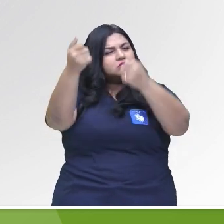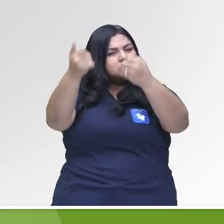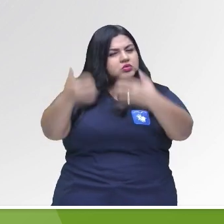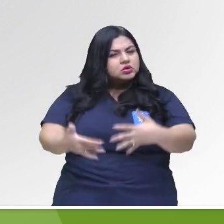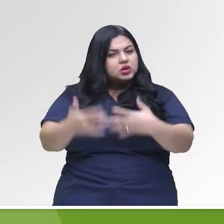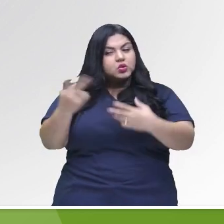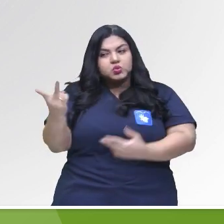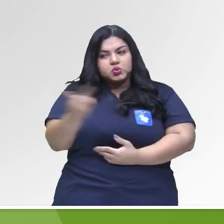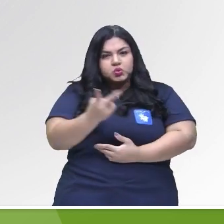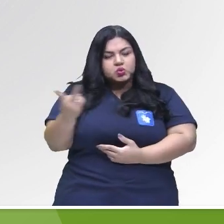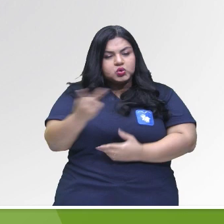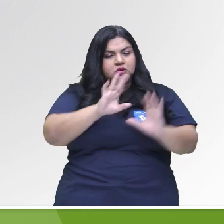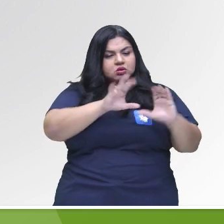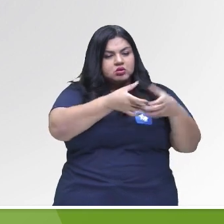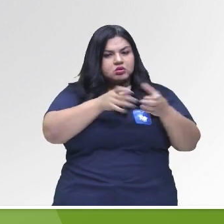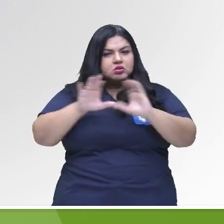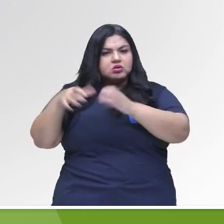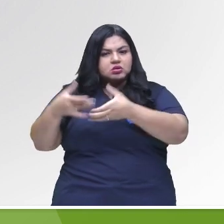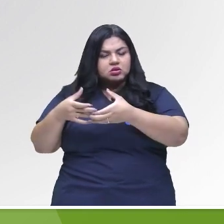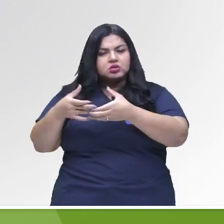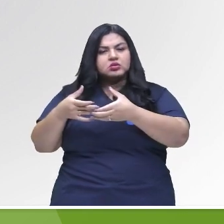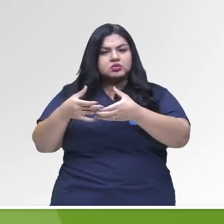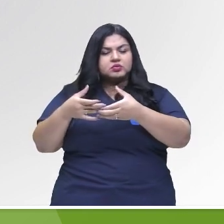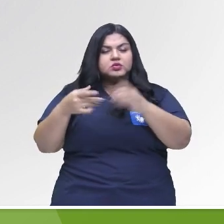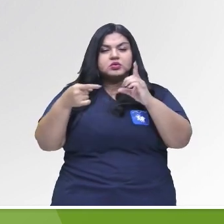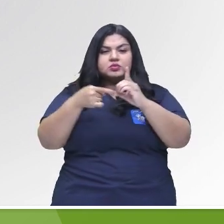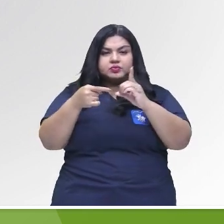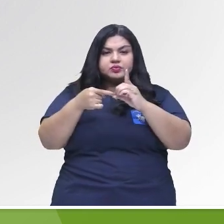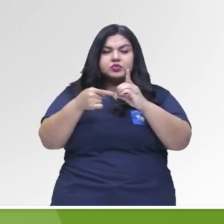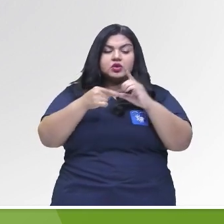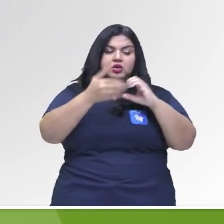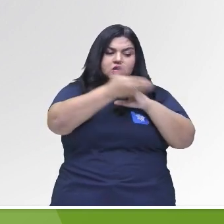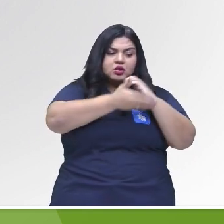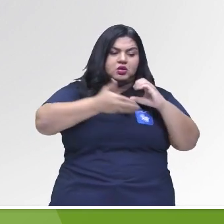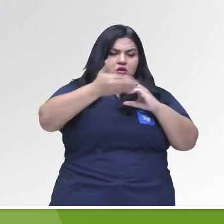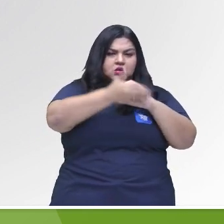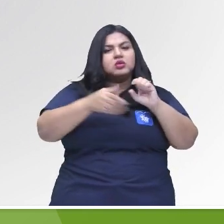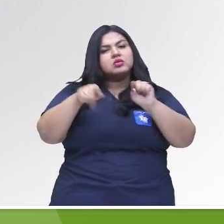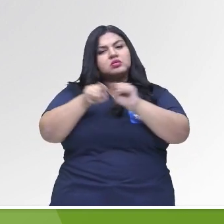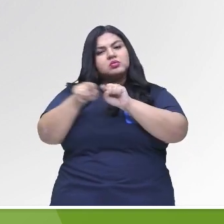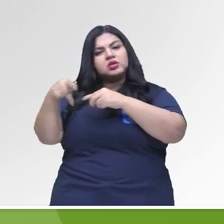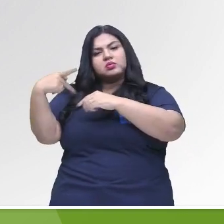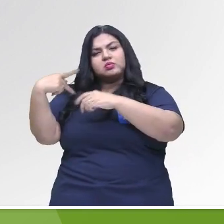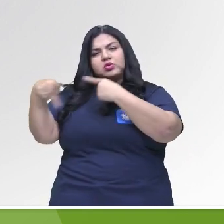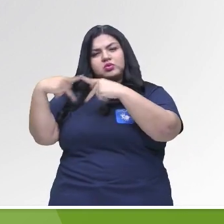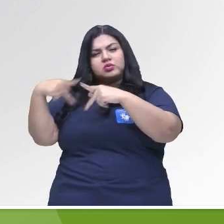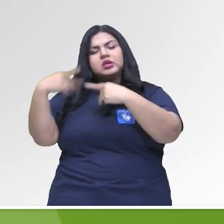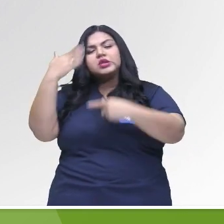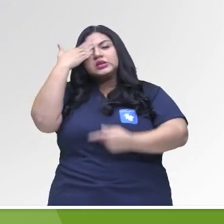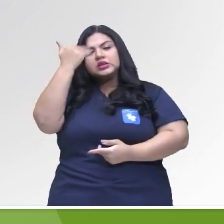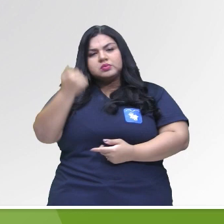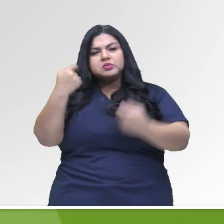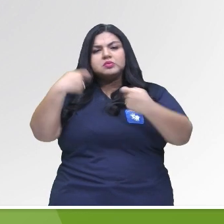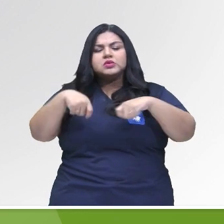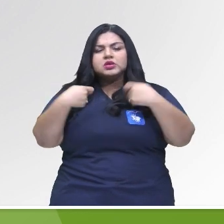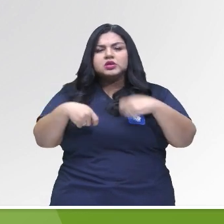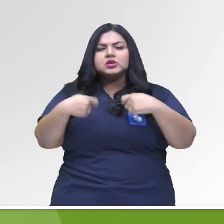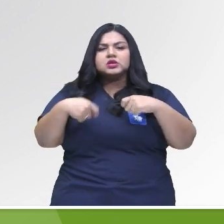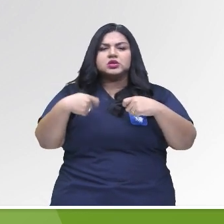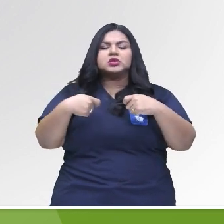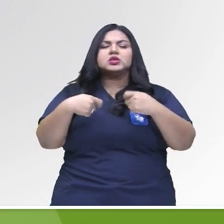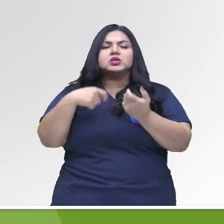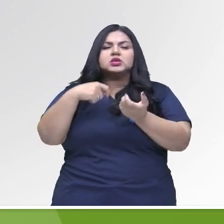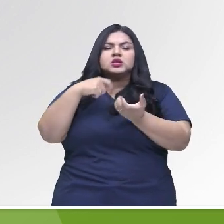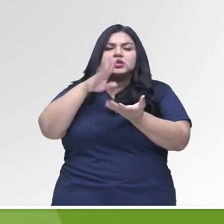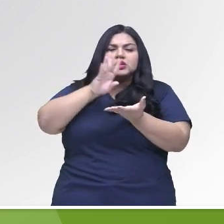essas duas grandes biomoléculas, né? Os carboidratos e as proteínas. Mas a gente precisa saber que eles são, sim, polímeros naturais